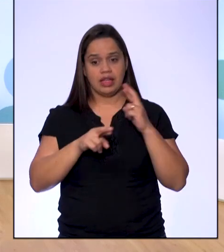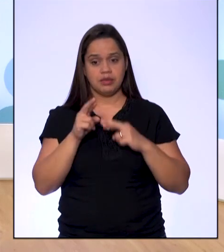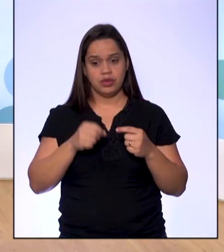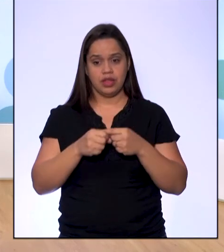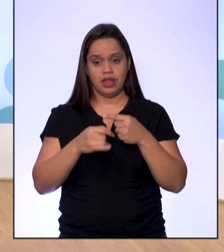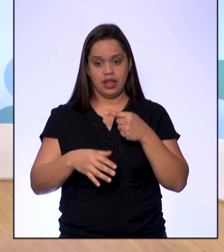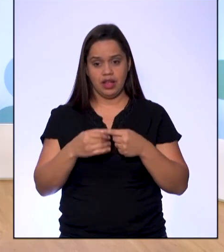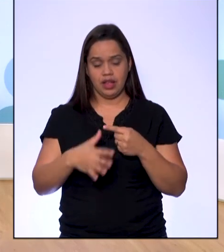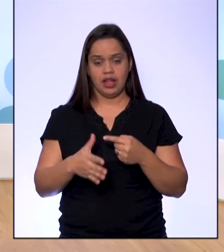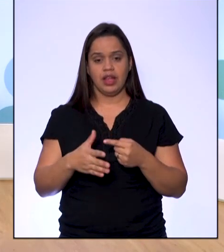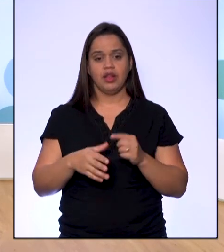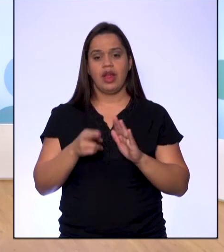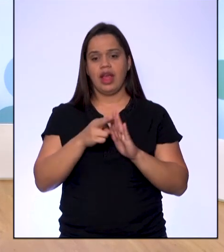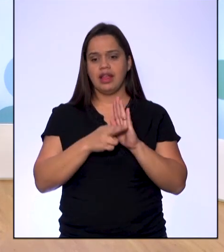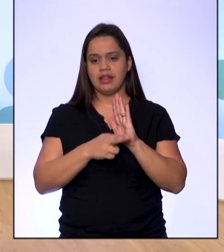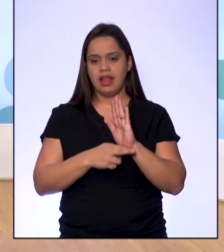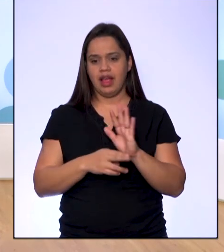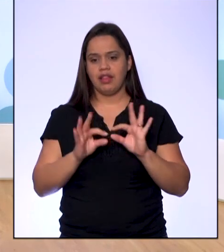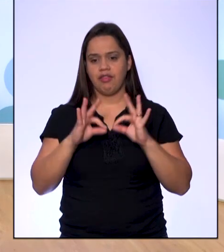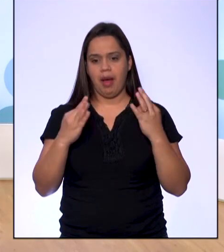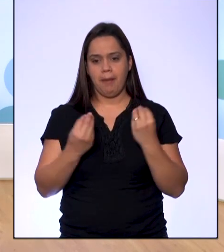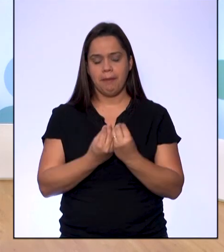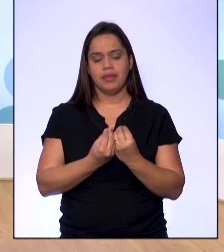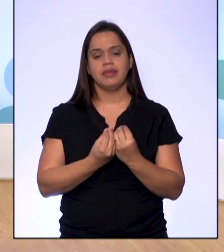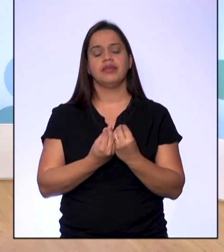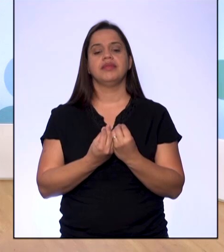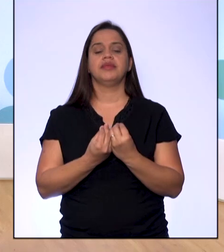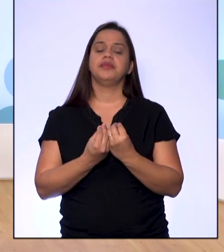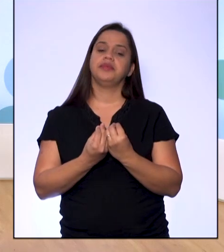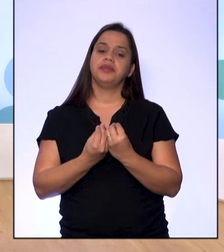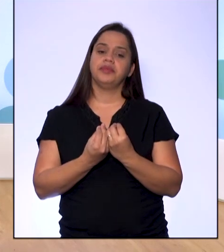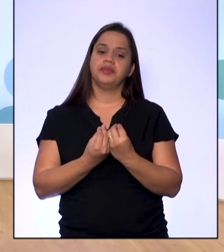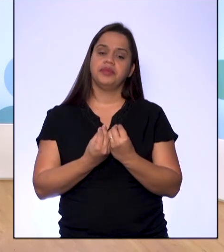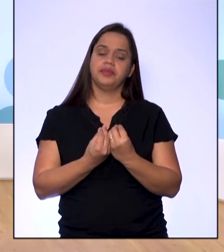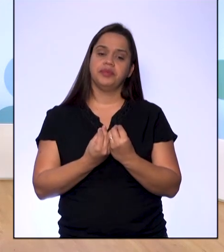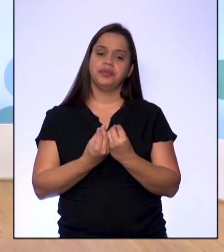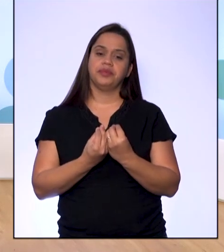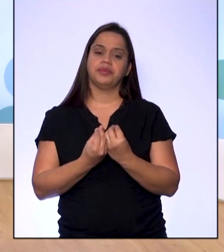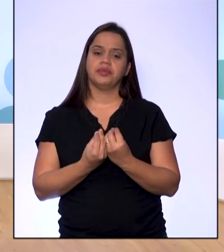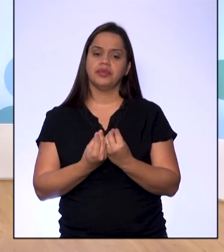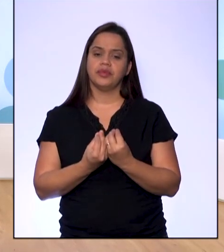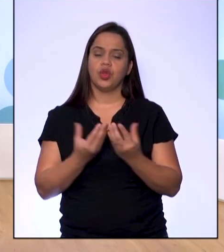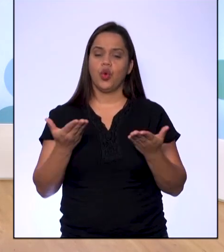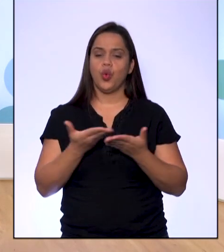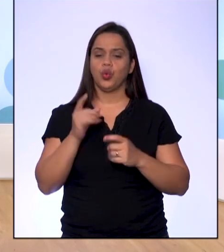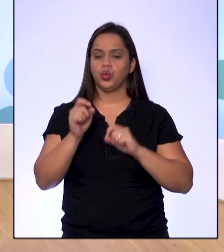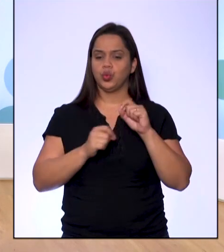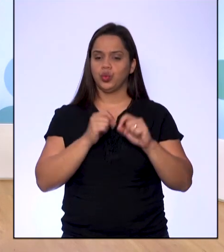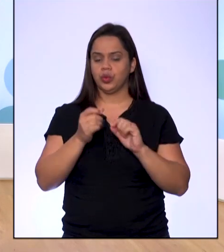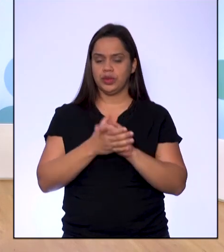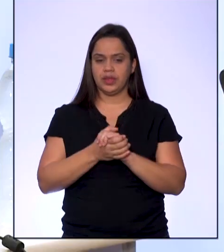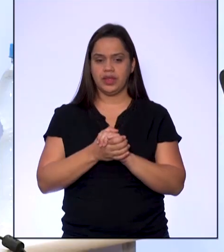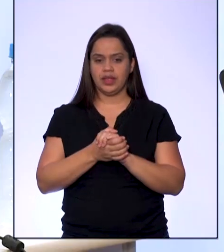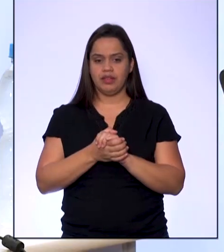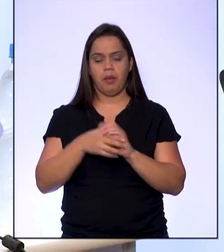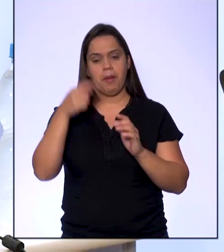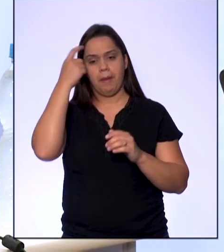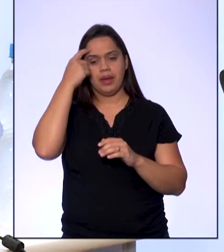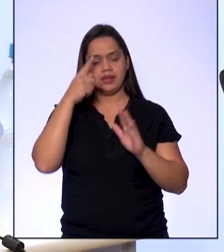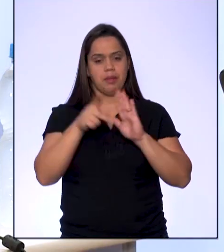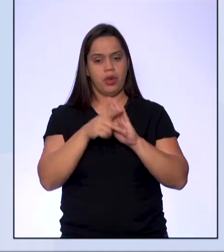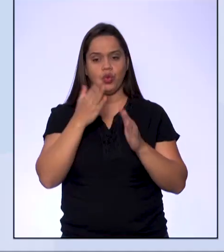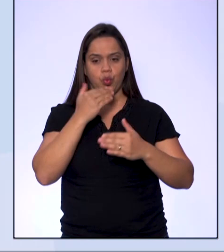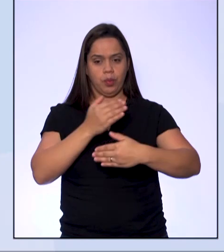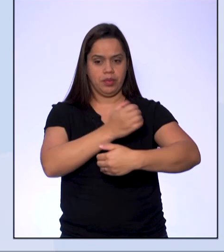coisa, receitas de família, eles colocaram, vejo receitas de família. Vamos pensar agora na nossa culinária. Então, aqui